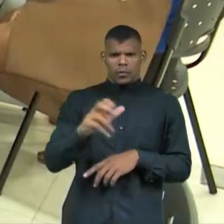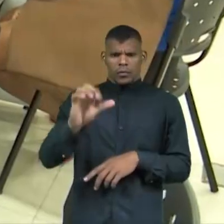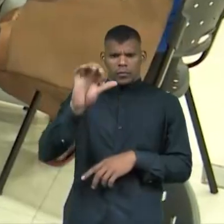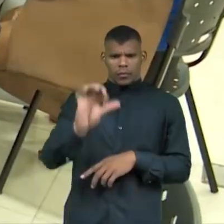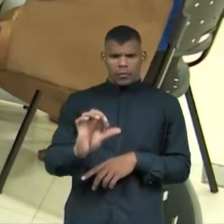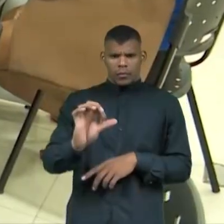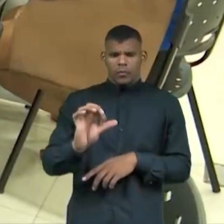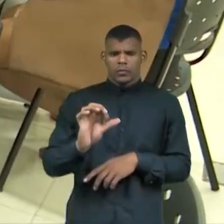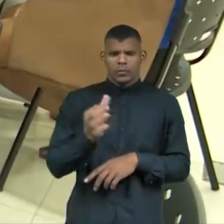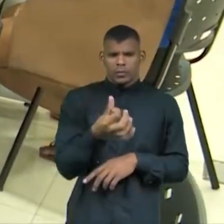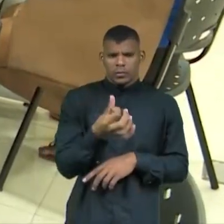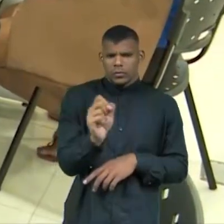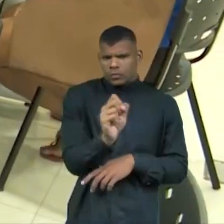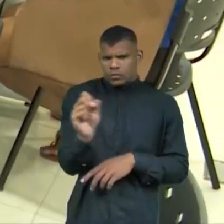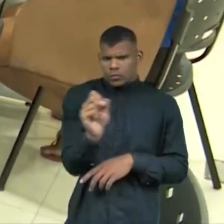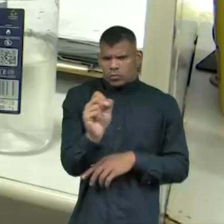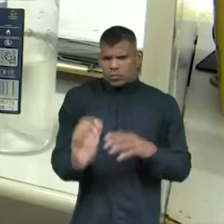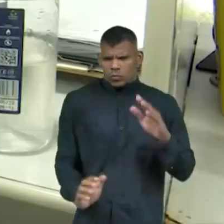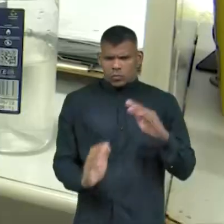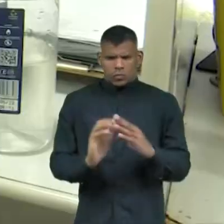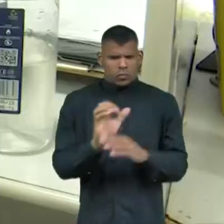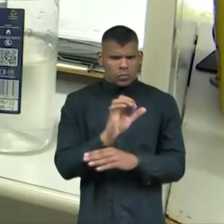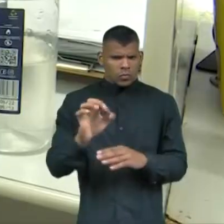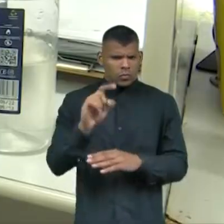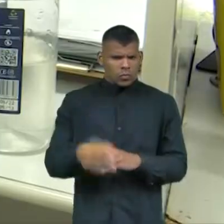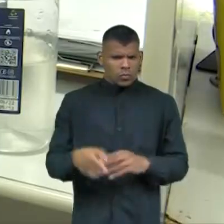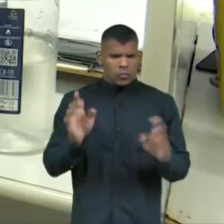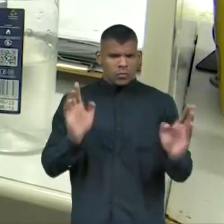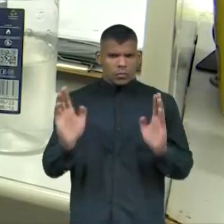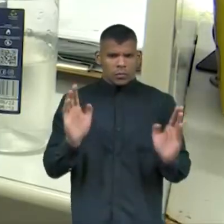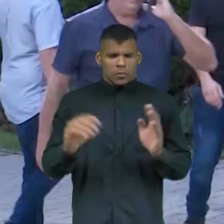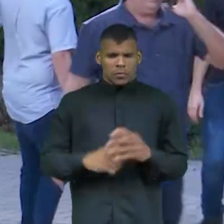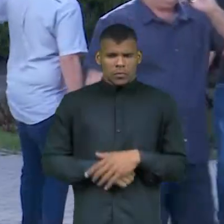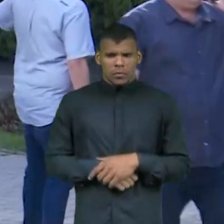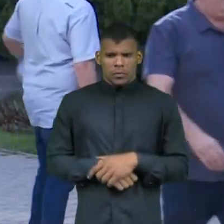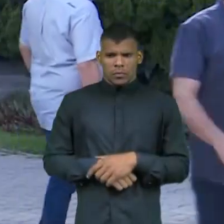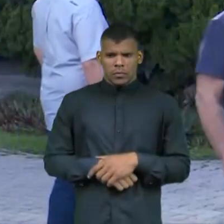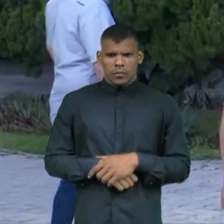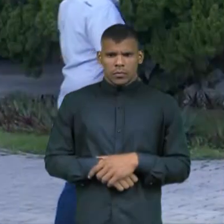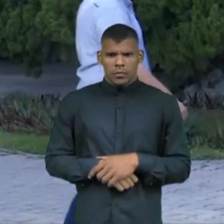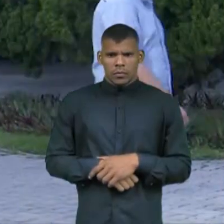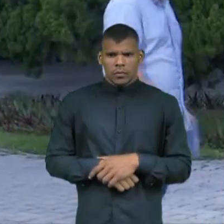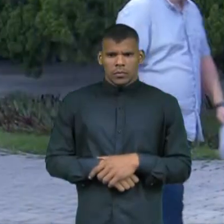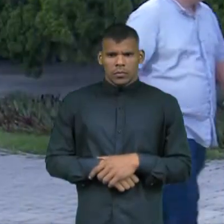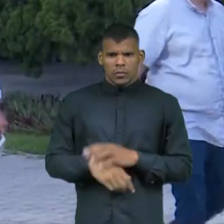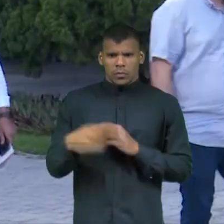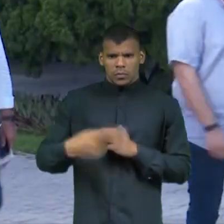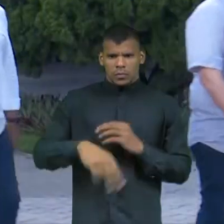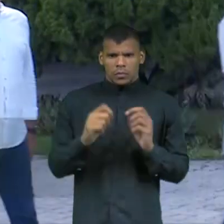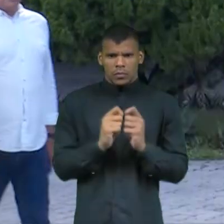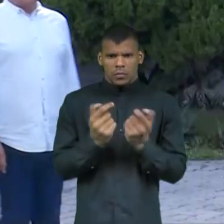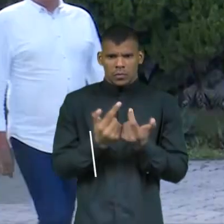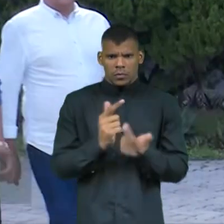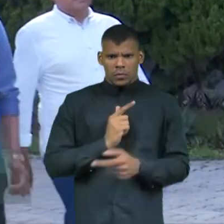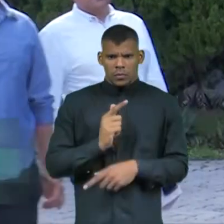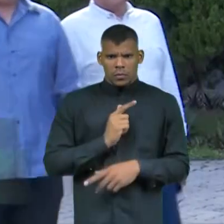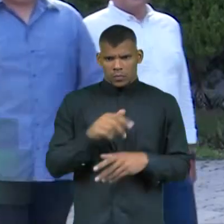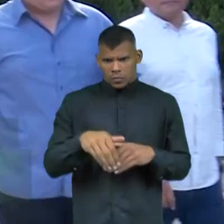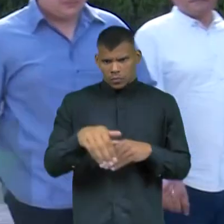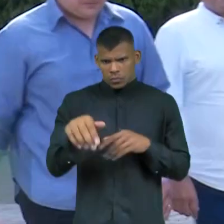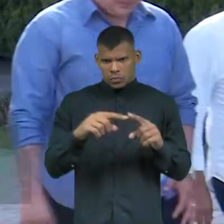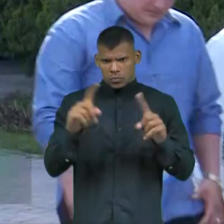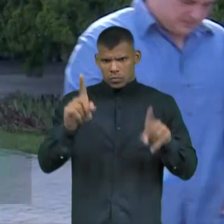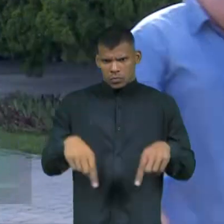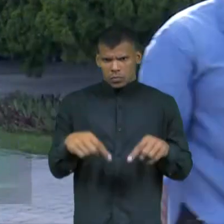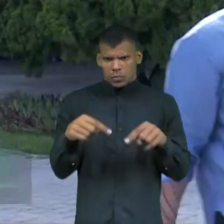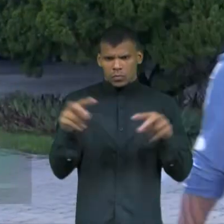39.688 para quase 90 mil no mesmo período, com a maioria do público idoso. Tramita aqui na Assembleia Legislativa um projeto de lei que